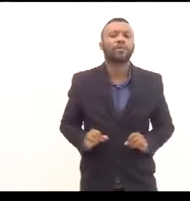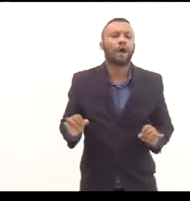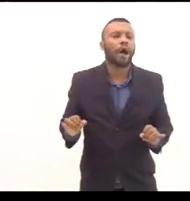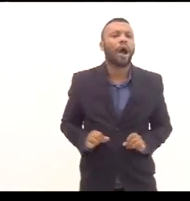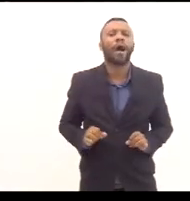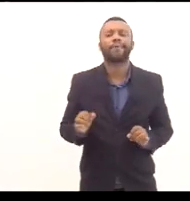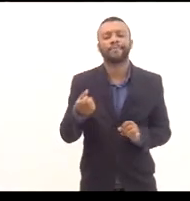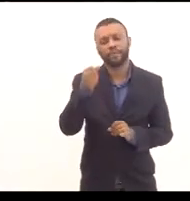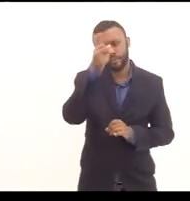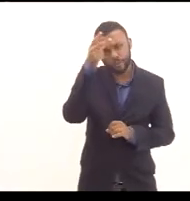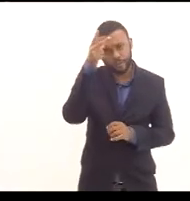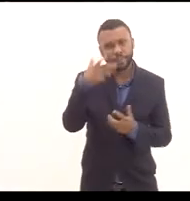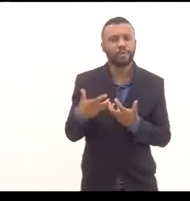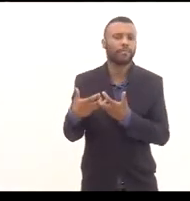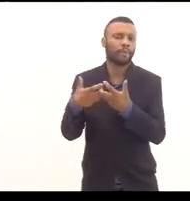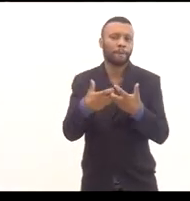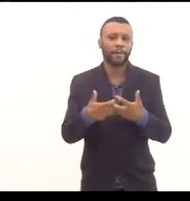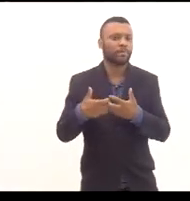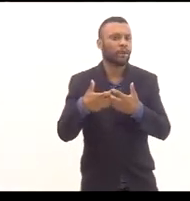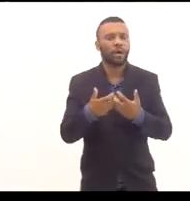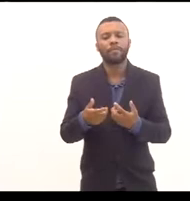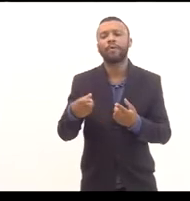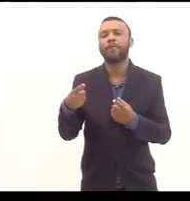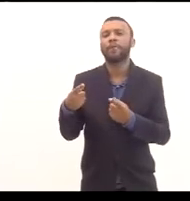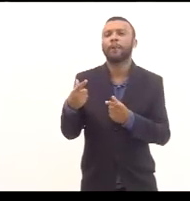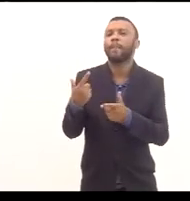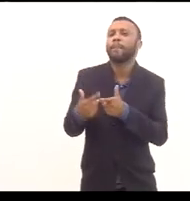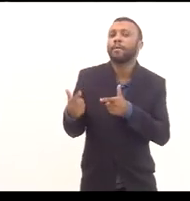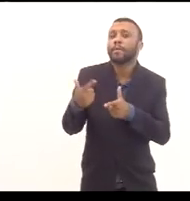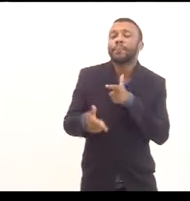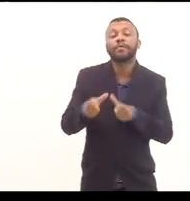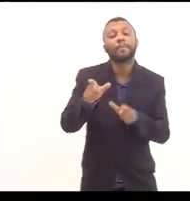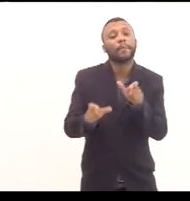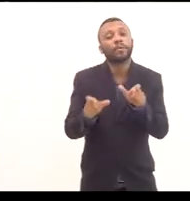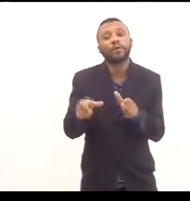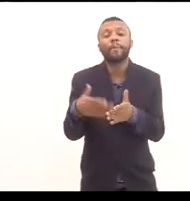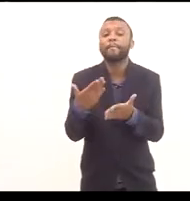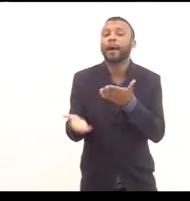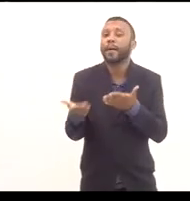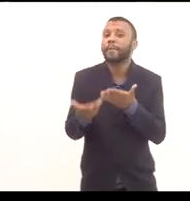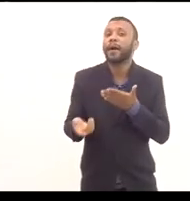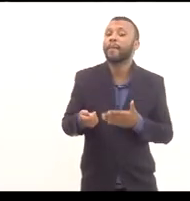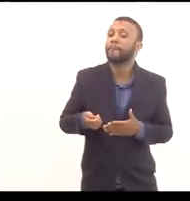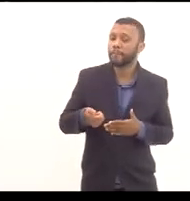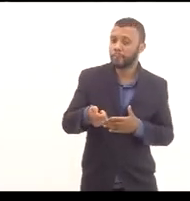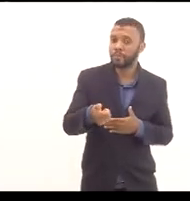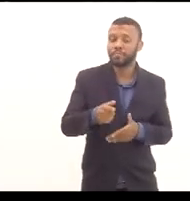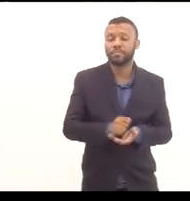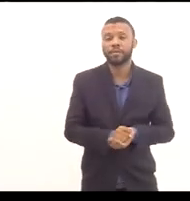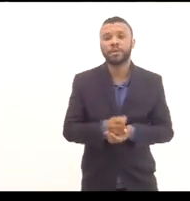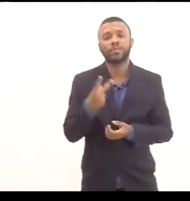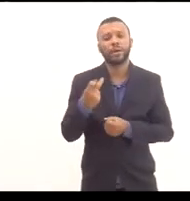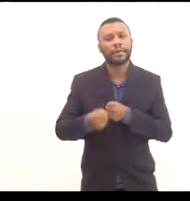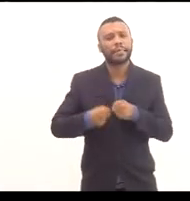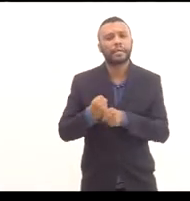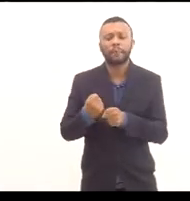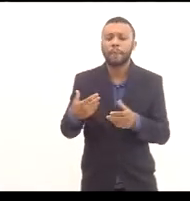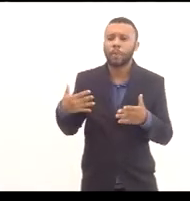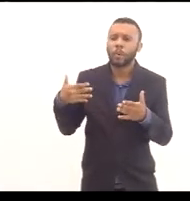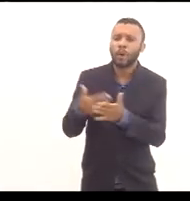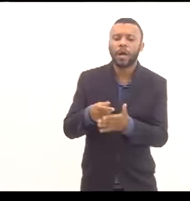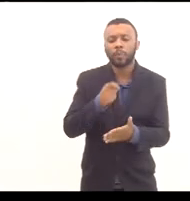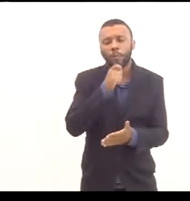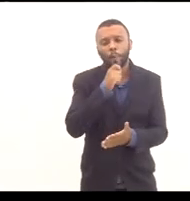em Petrópolis por questões de pessoas que perderam um benefício Porque deixaram passar os dois anos sem